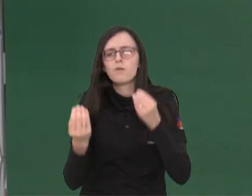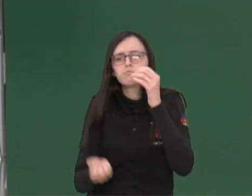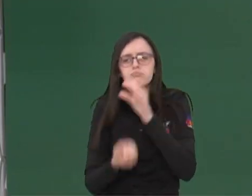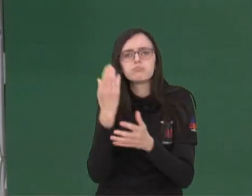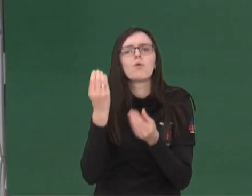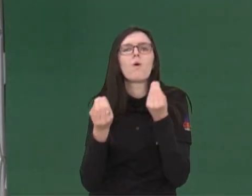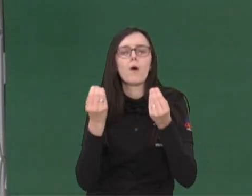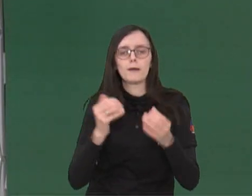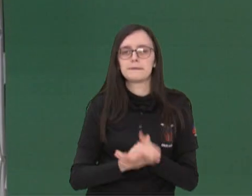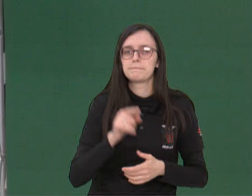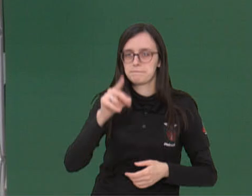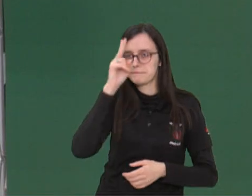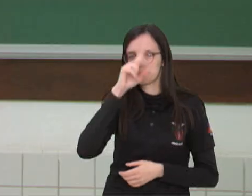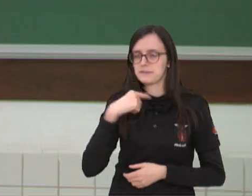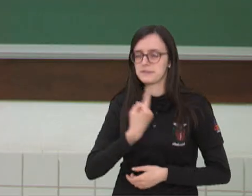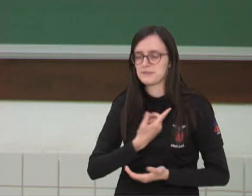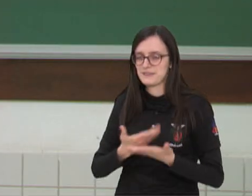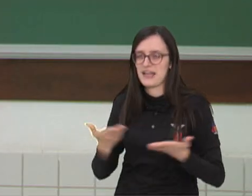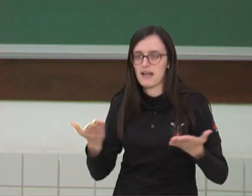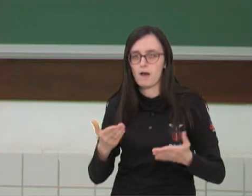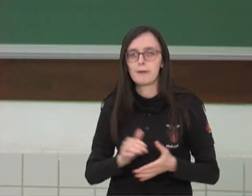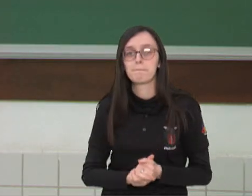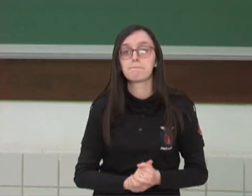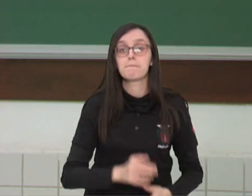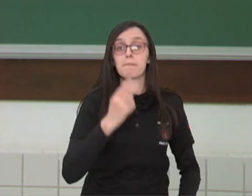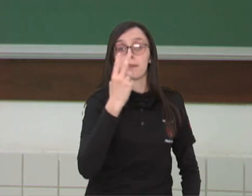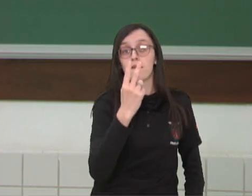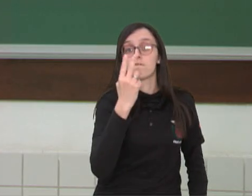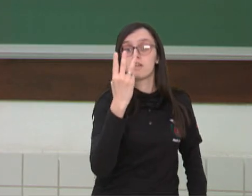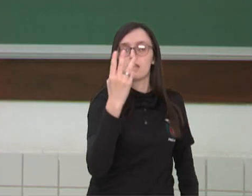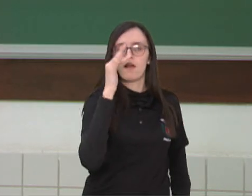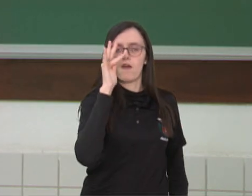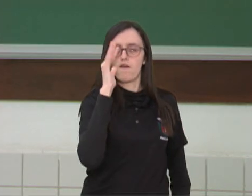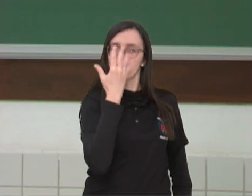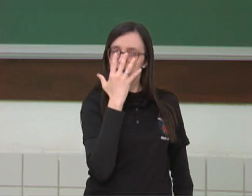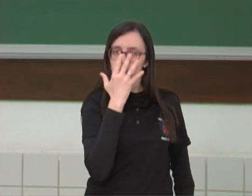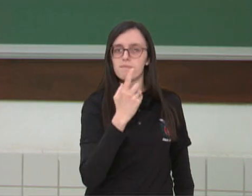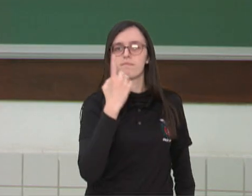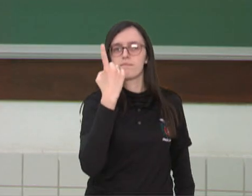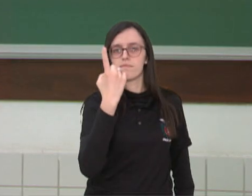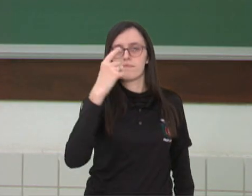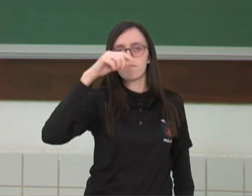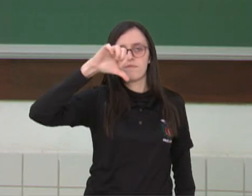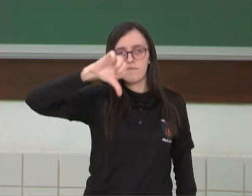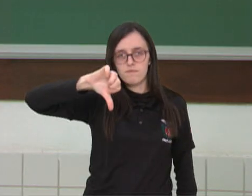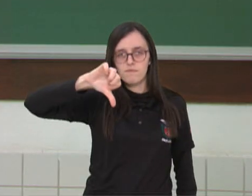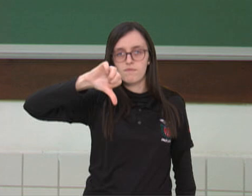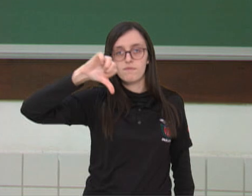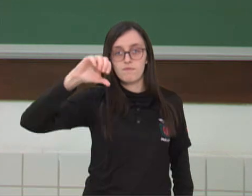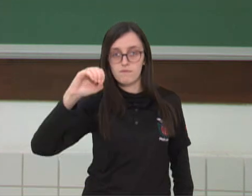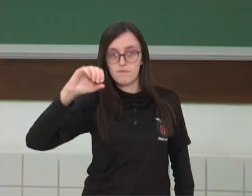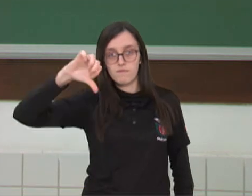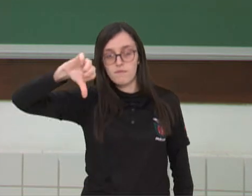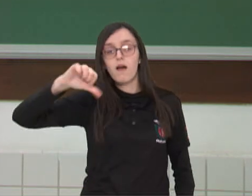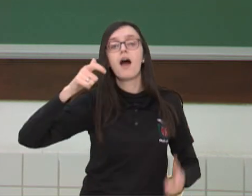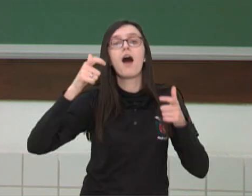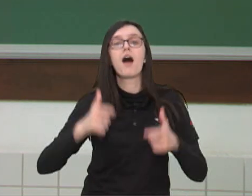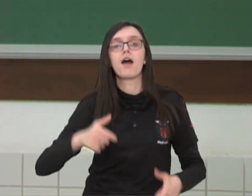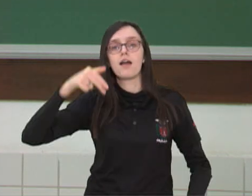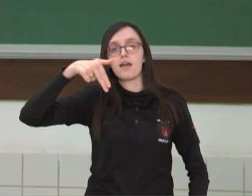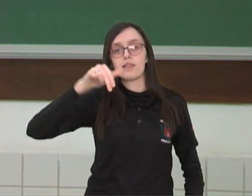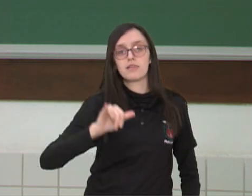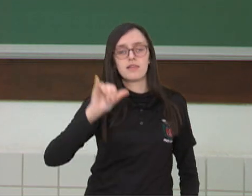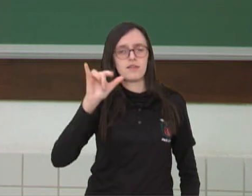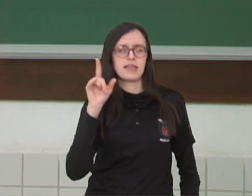isso? Essa é a historinha que a gente vai ver agora. 23 de fevereiro de 1909, Nova